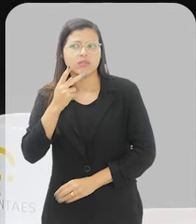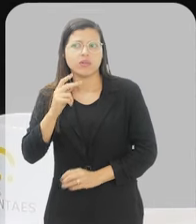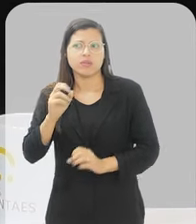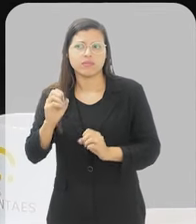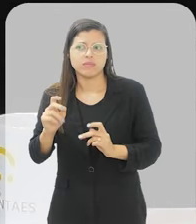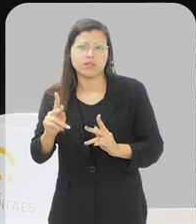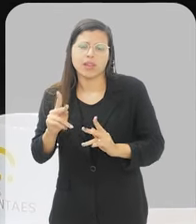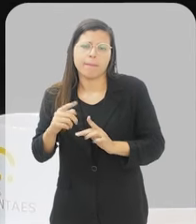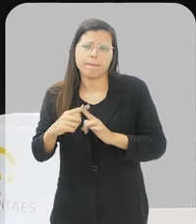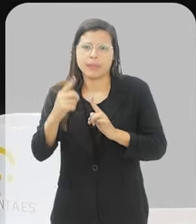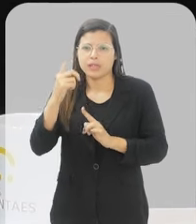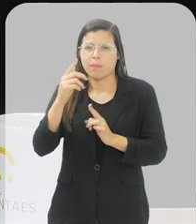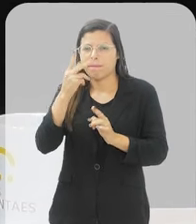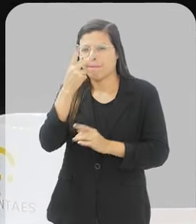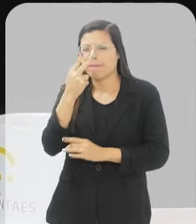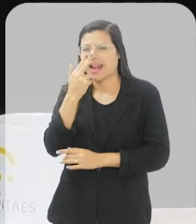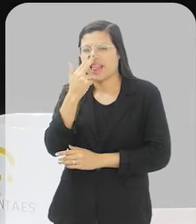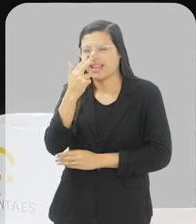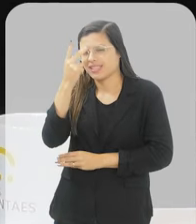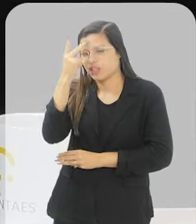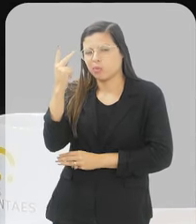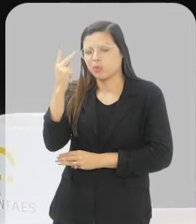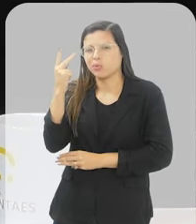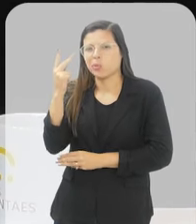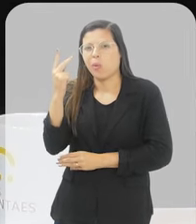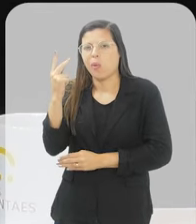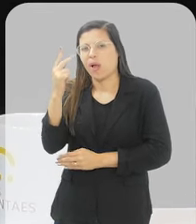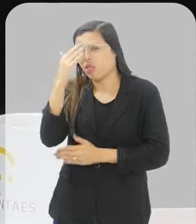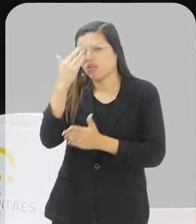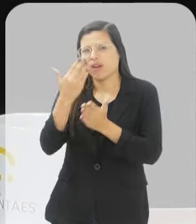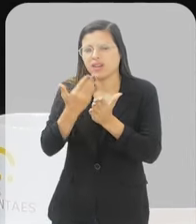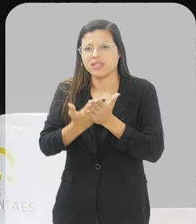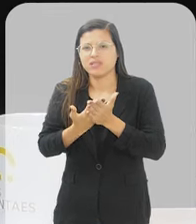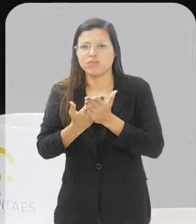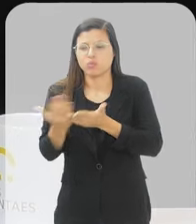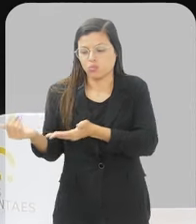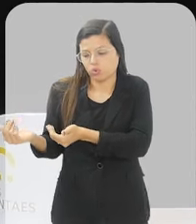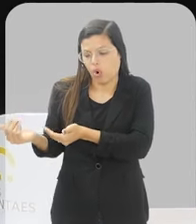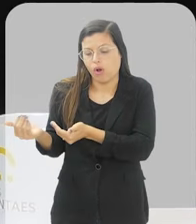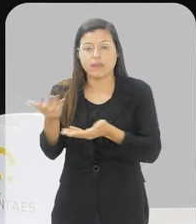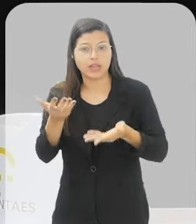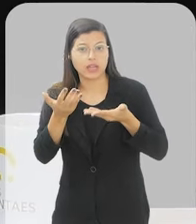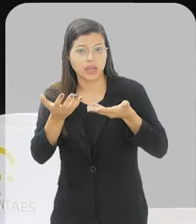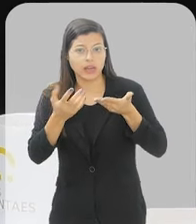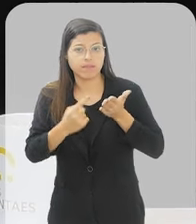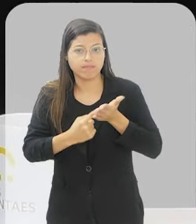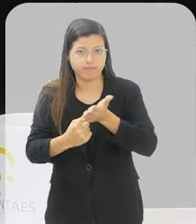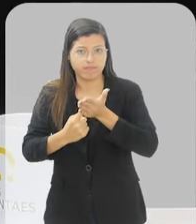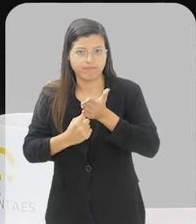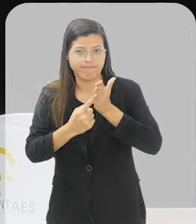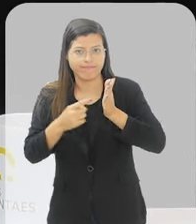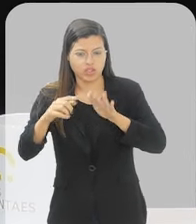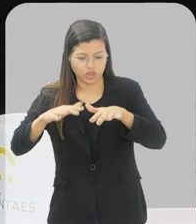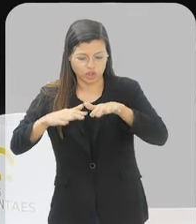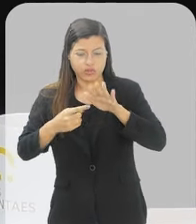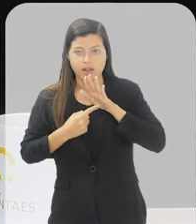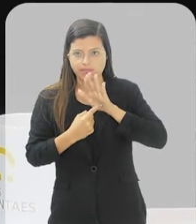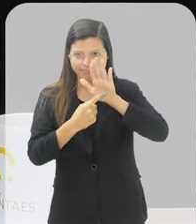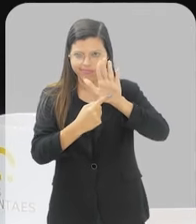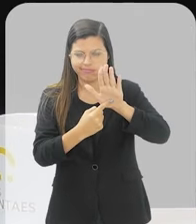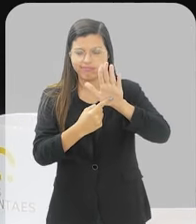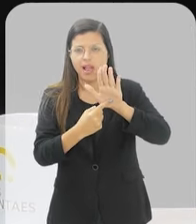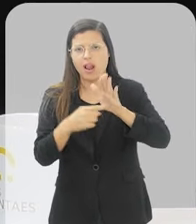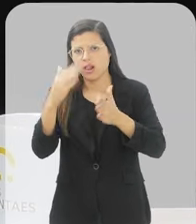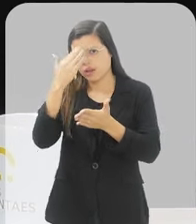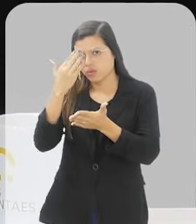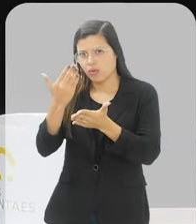não dão muita credibilidade, né? Com um jovem de 18 anos que já assumiu um compromisso de ser destaque. Aí